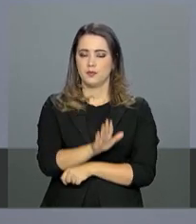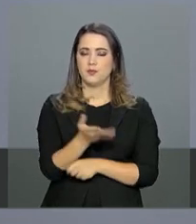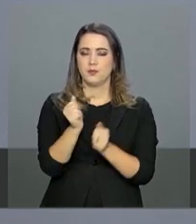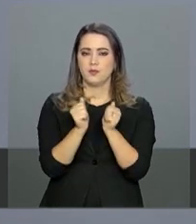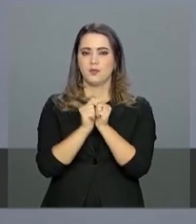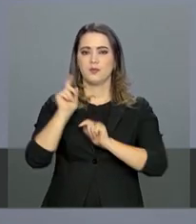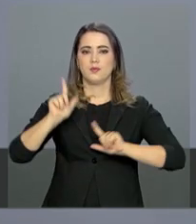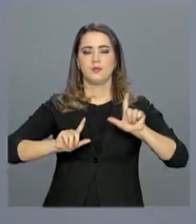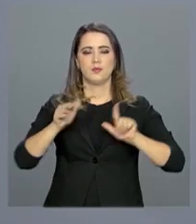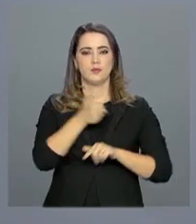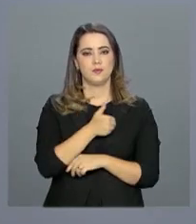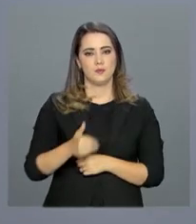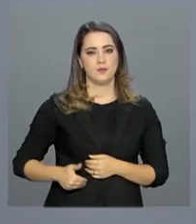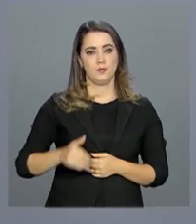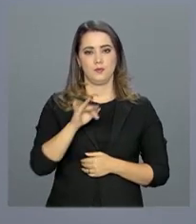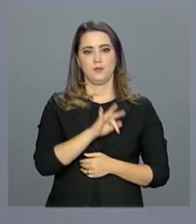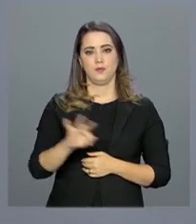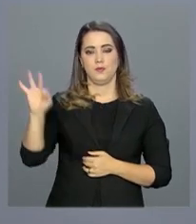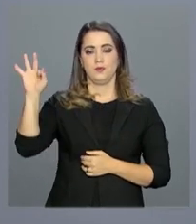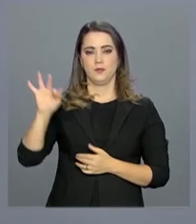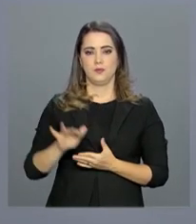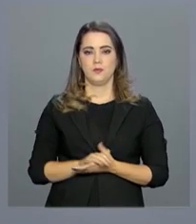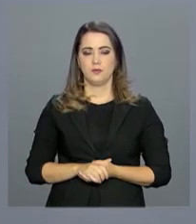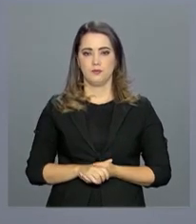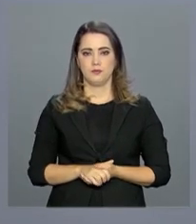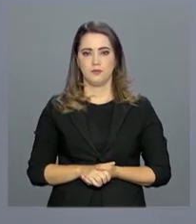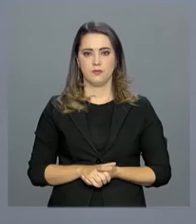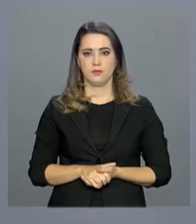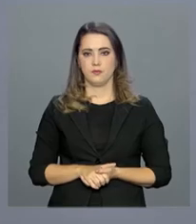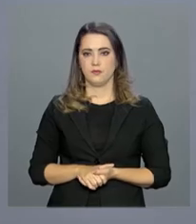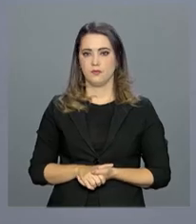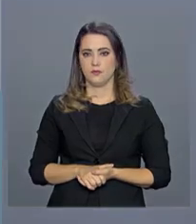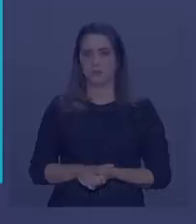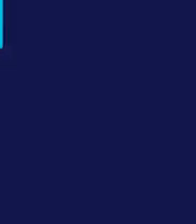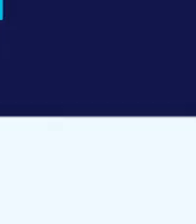você continue com a gente aqui na nbr a tv do governo federal